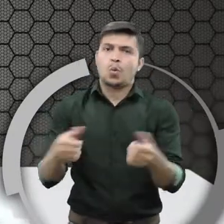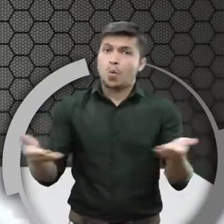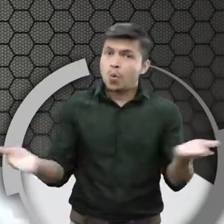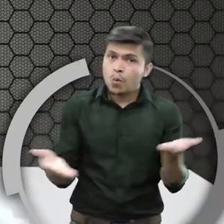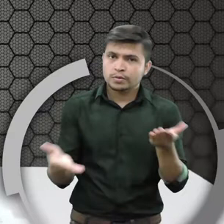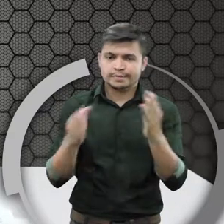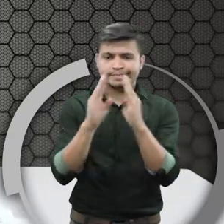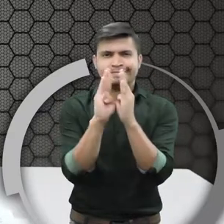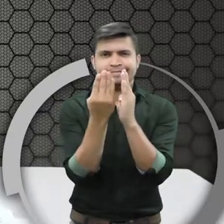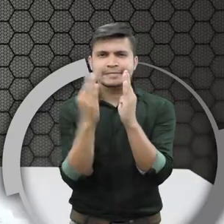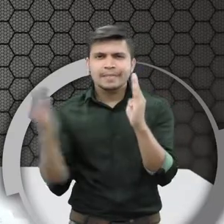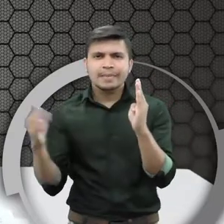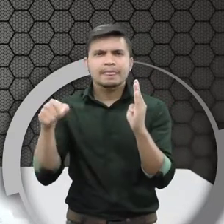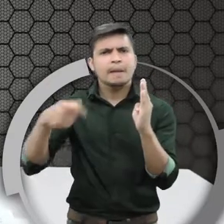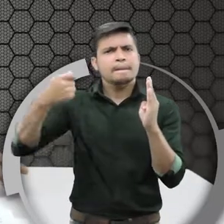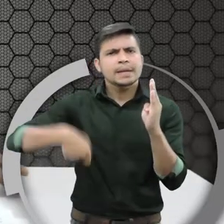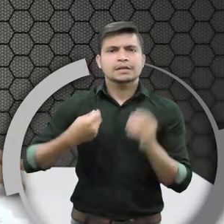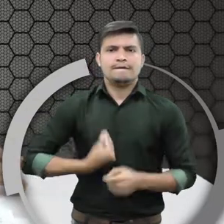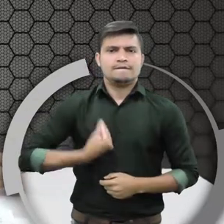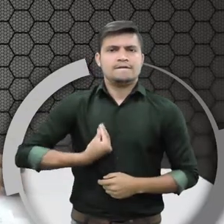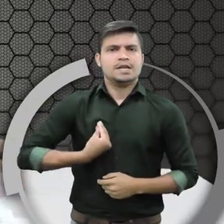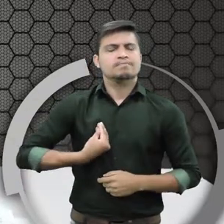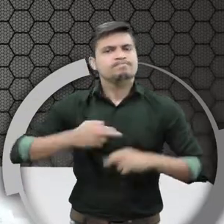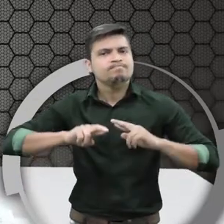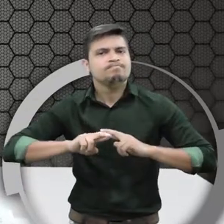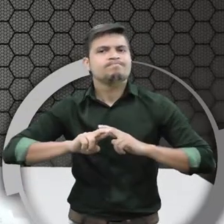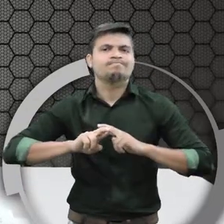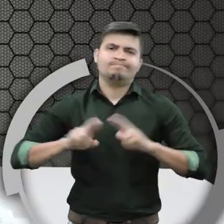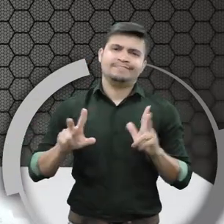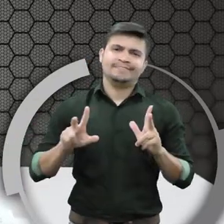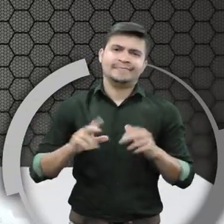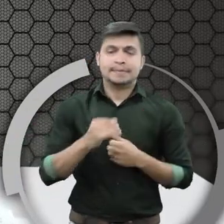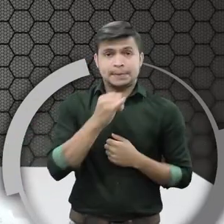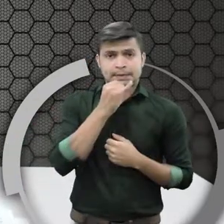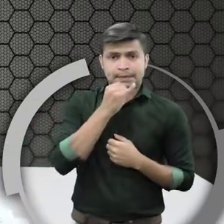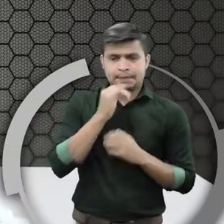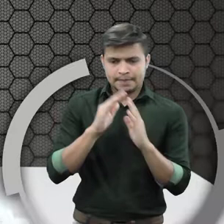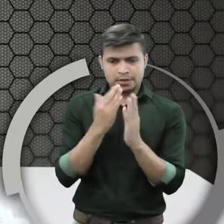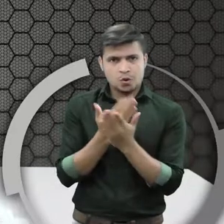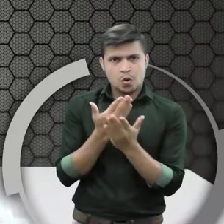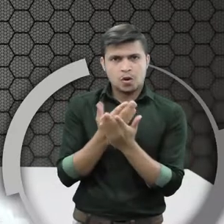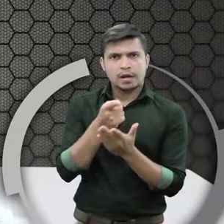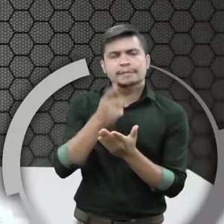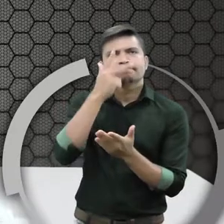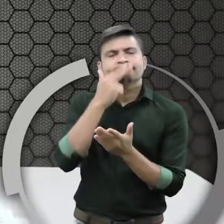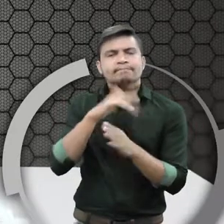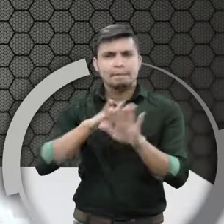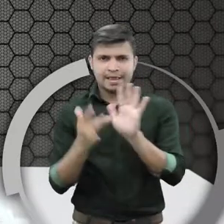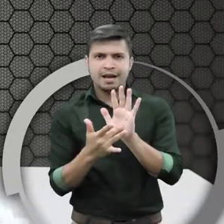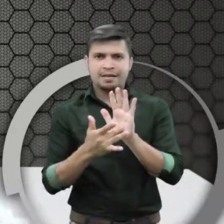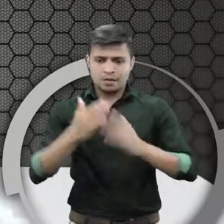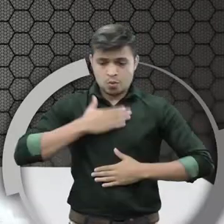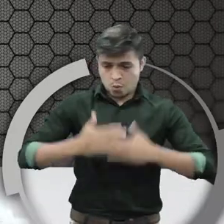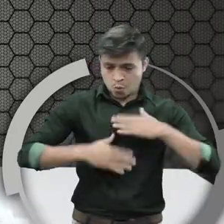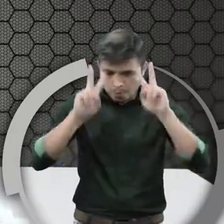o lugar onde tudo vai ser vida, onde tudo vai ganhar vida. Se a escola, por exemplo, fosse um corpo humano, provavelmente o multimeio